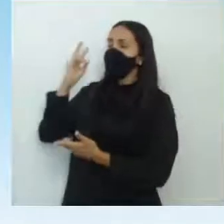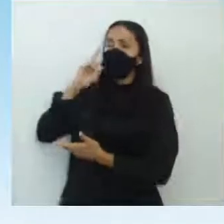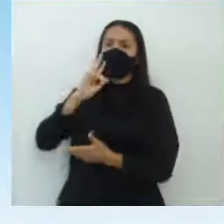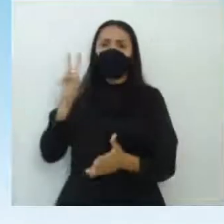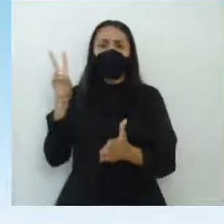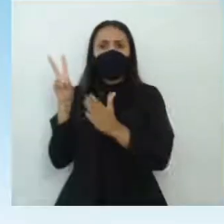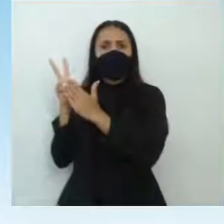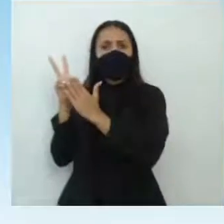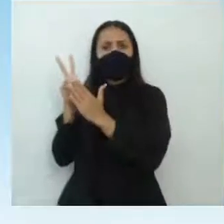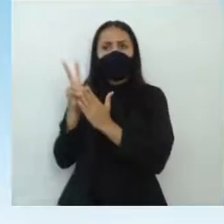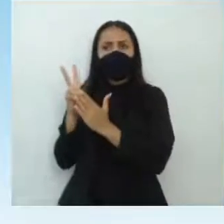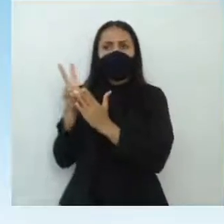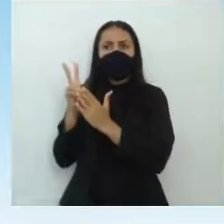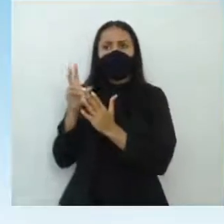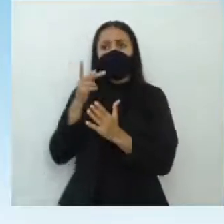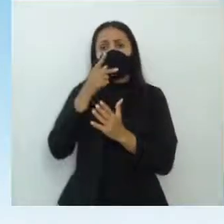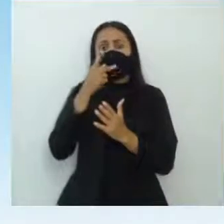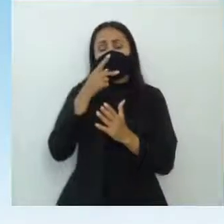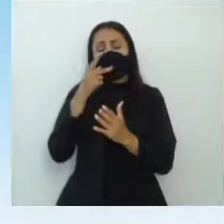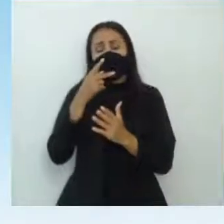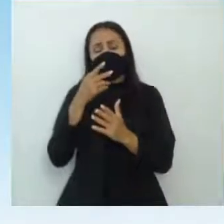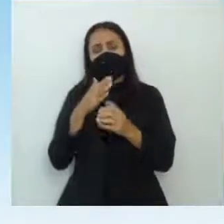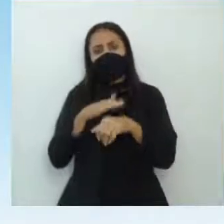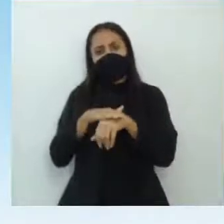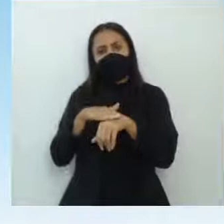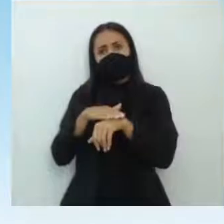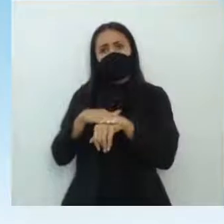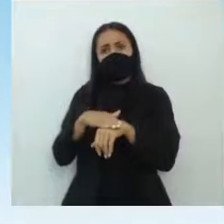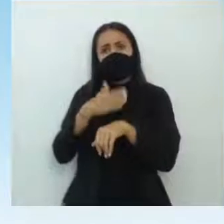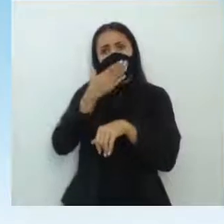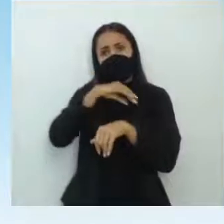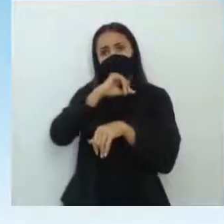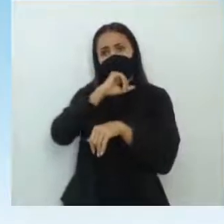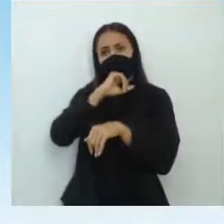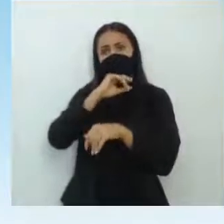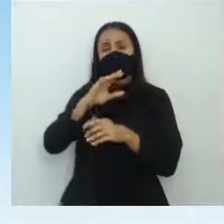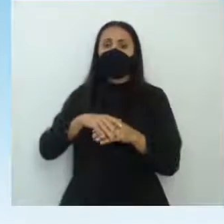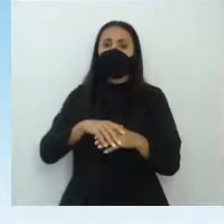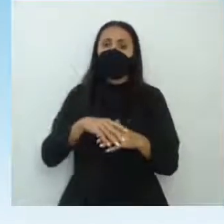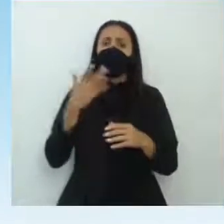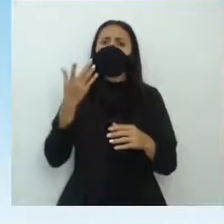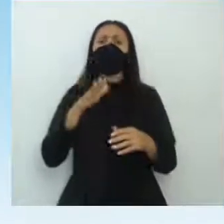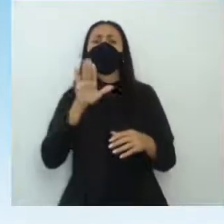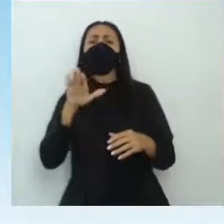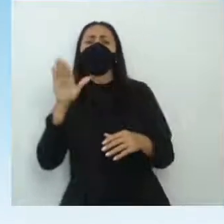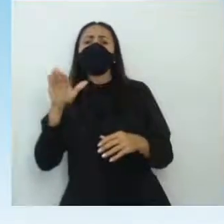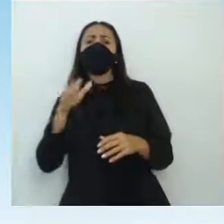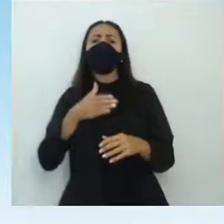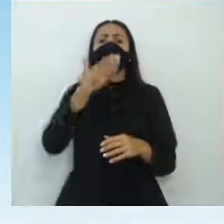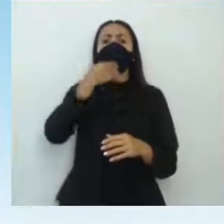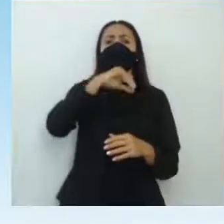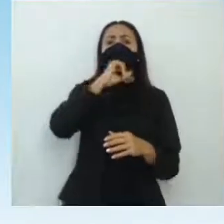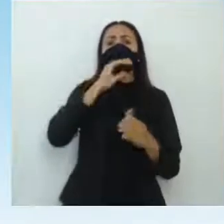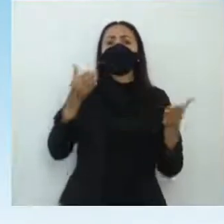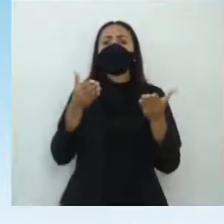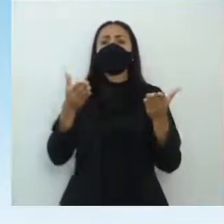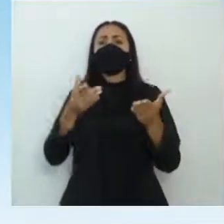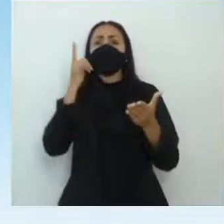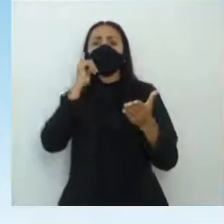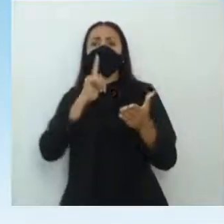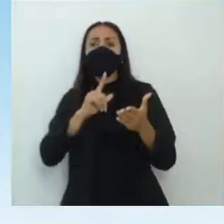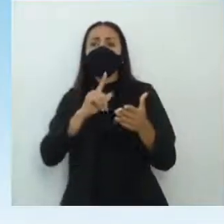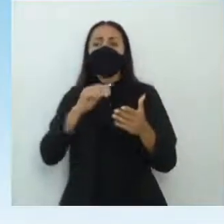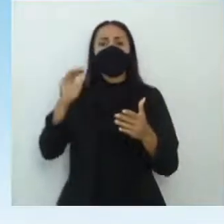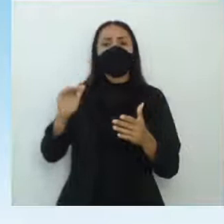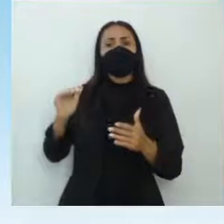índio falando para o seu pai, uma criança indígena, dizendo assim: pai, agora que consegui